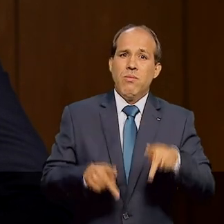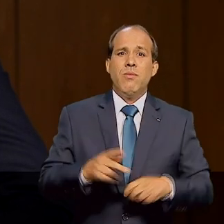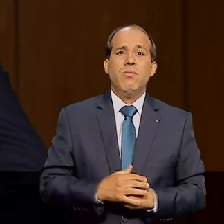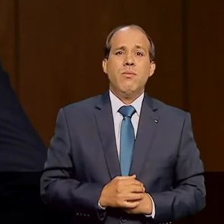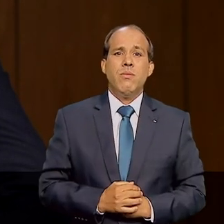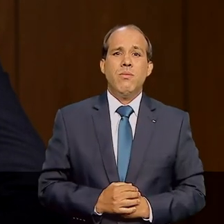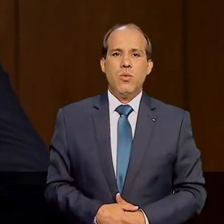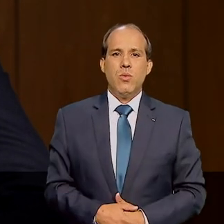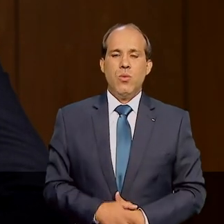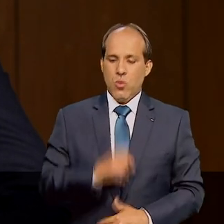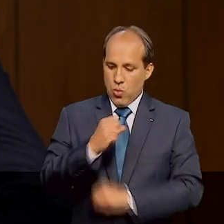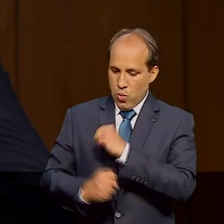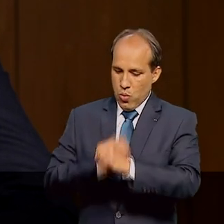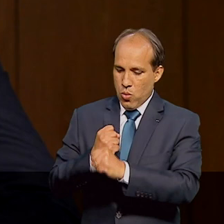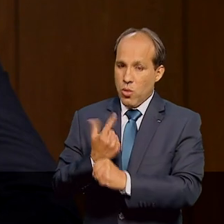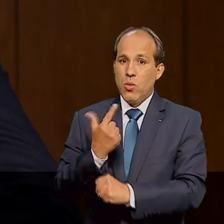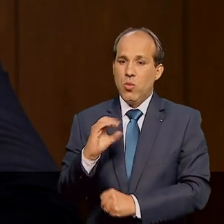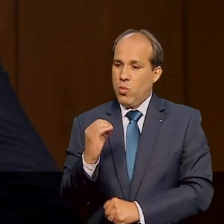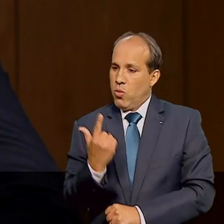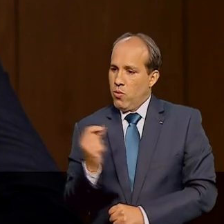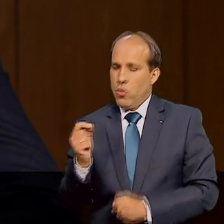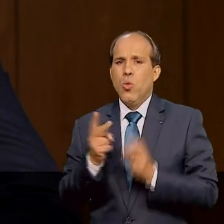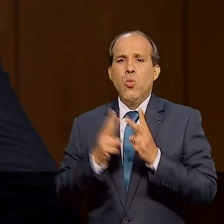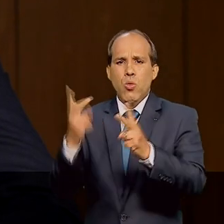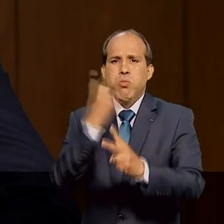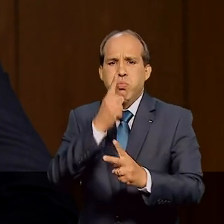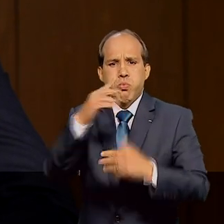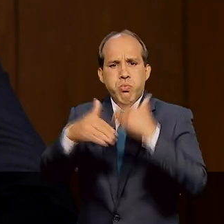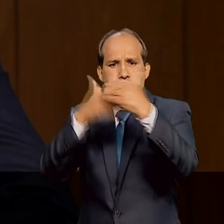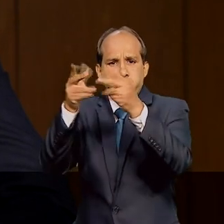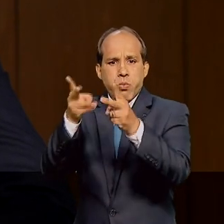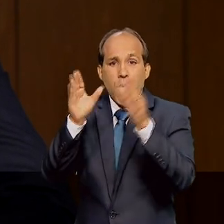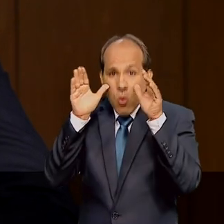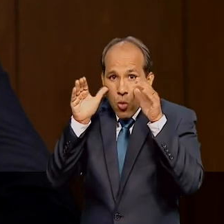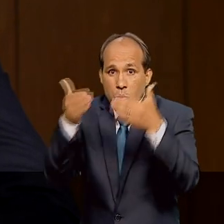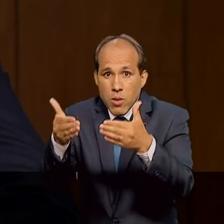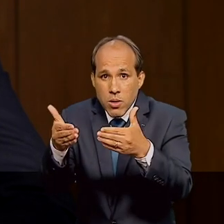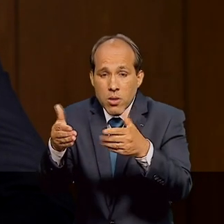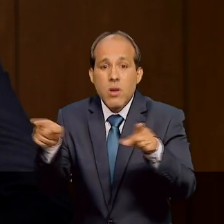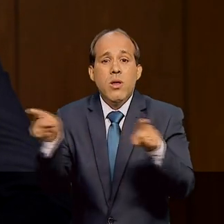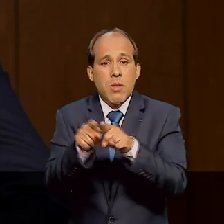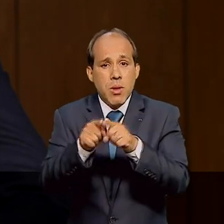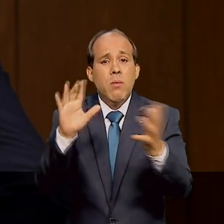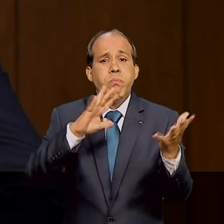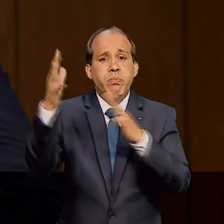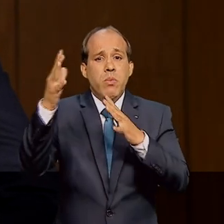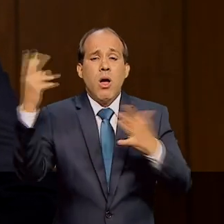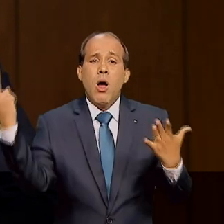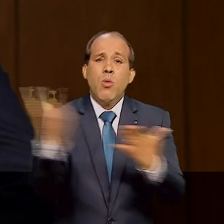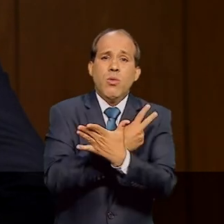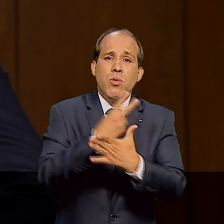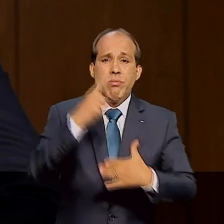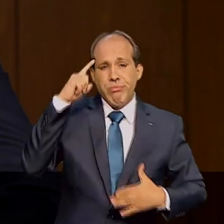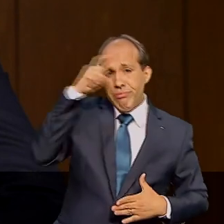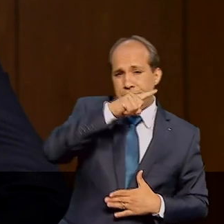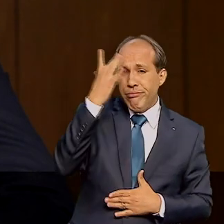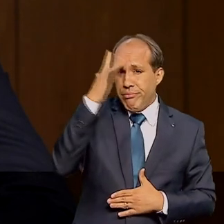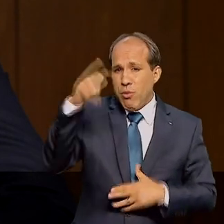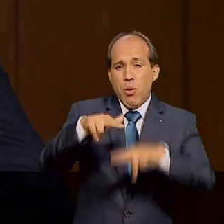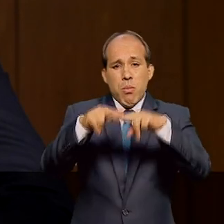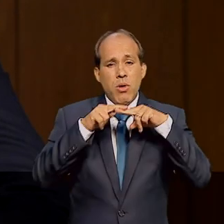do nosso povo e em 2020 avançamos nessa direção e mesmo enfrentando uma situação